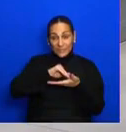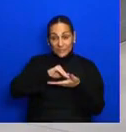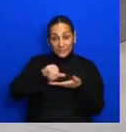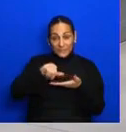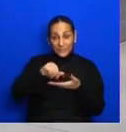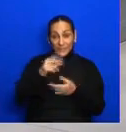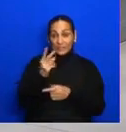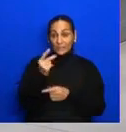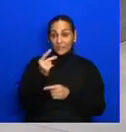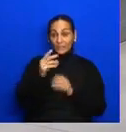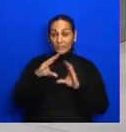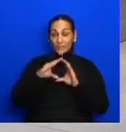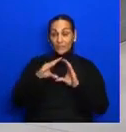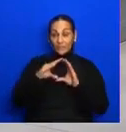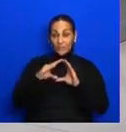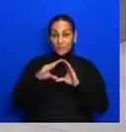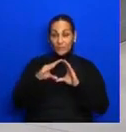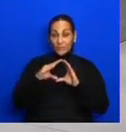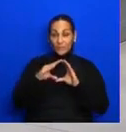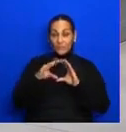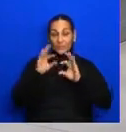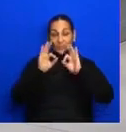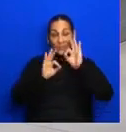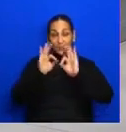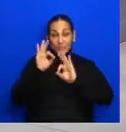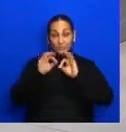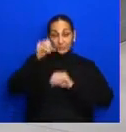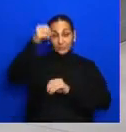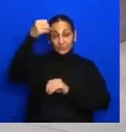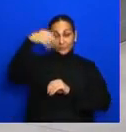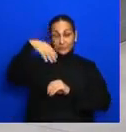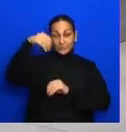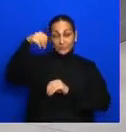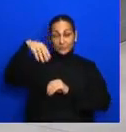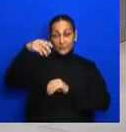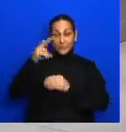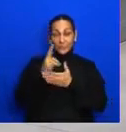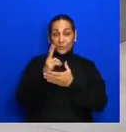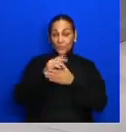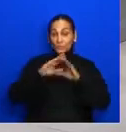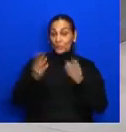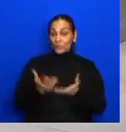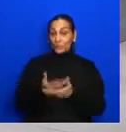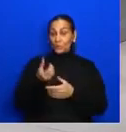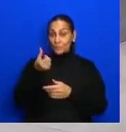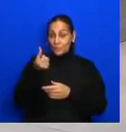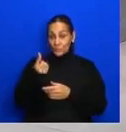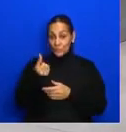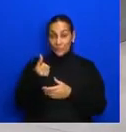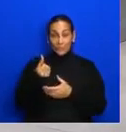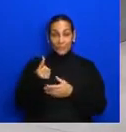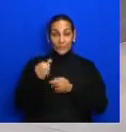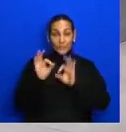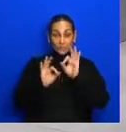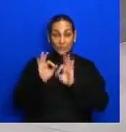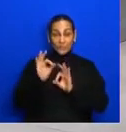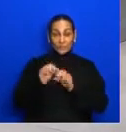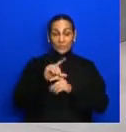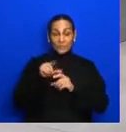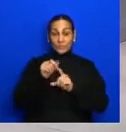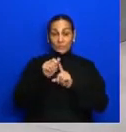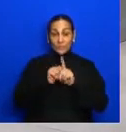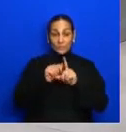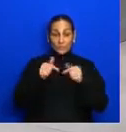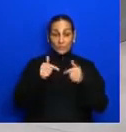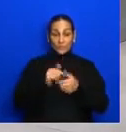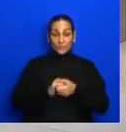retiradas 12 bolas que vão abastecer novamente o suporte em cima do mesmo globo, o globo número 6, para o sorteio do